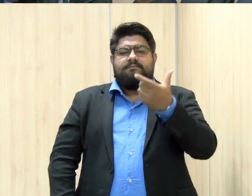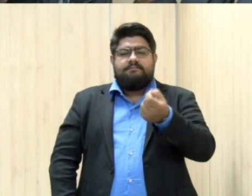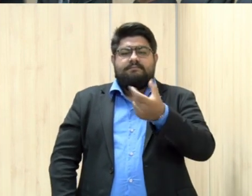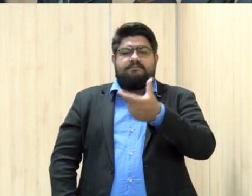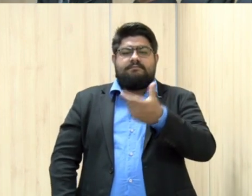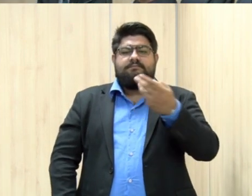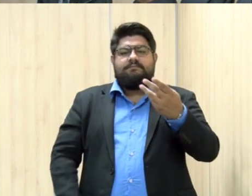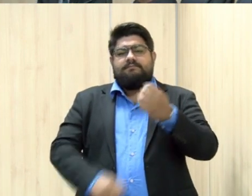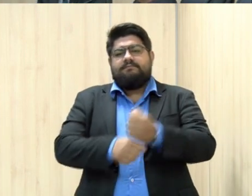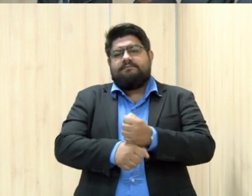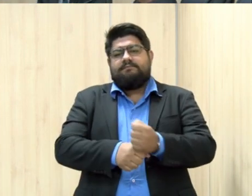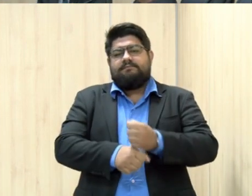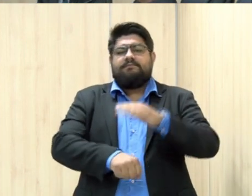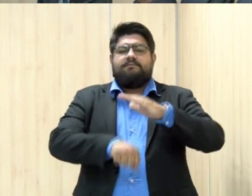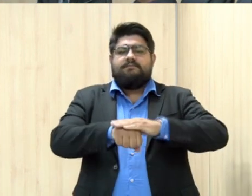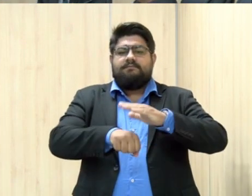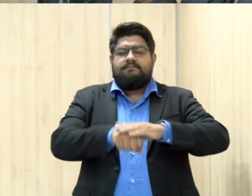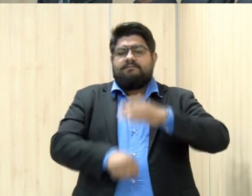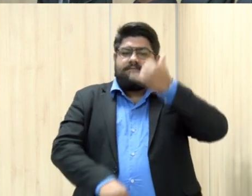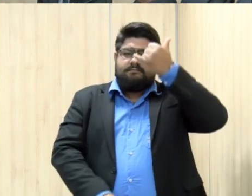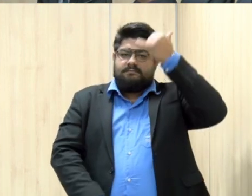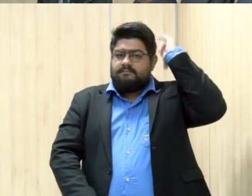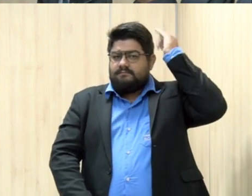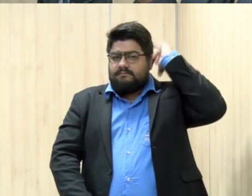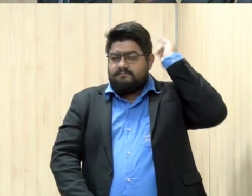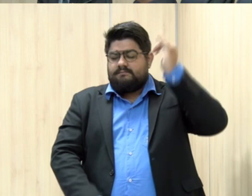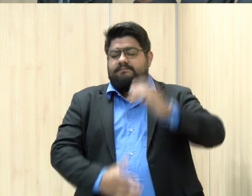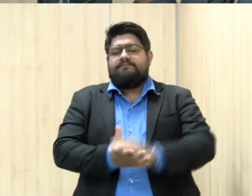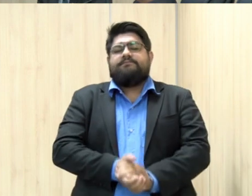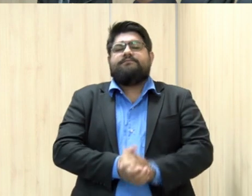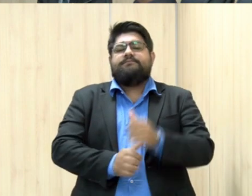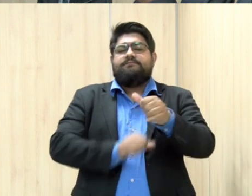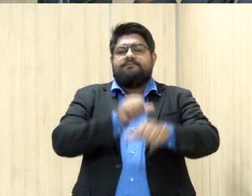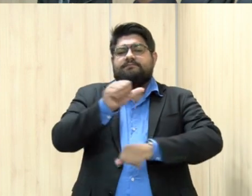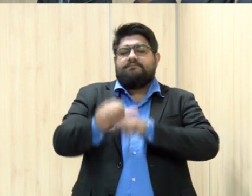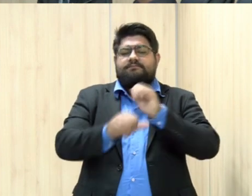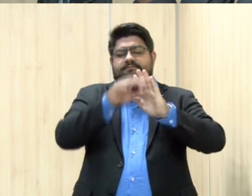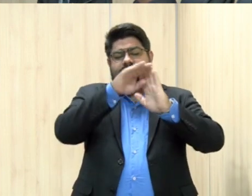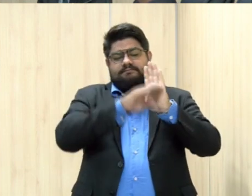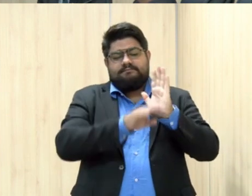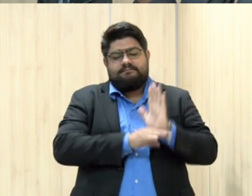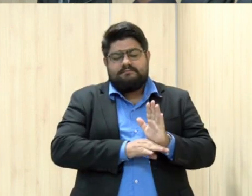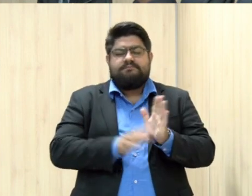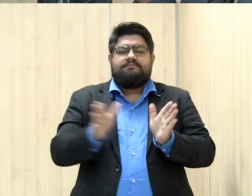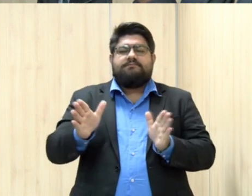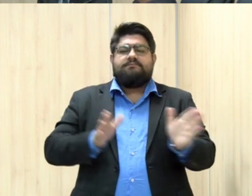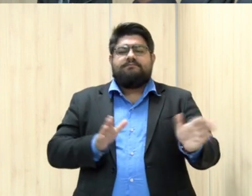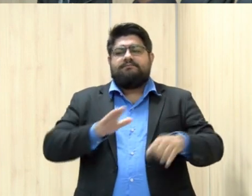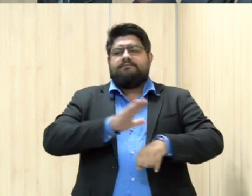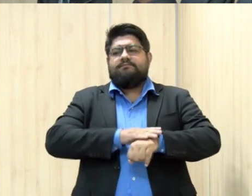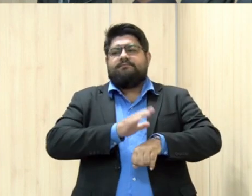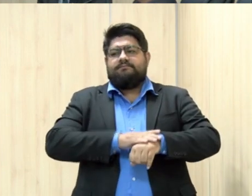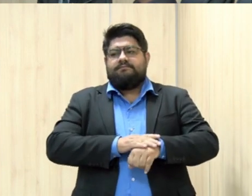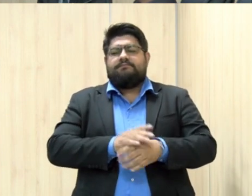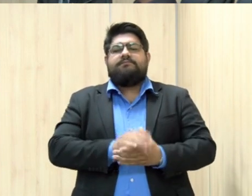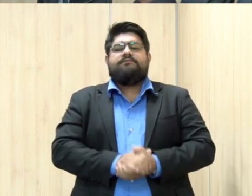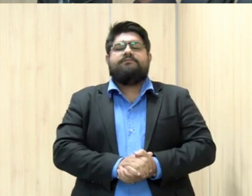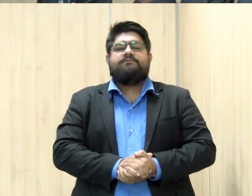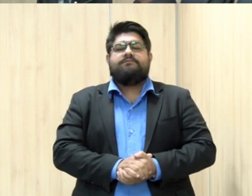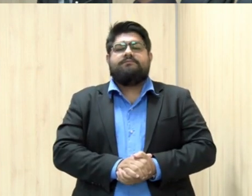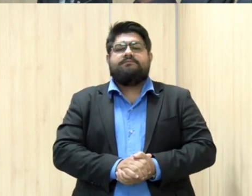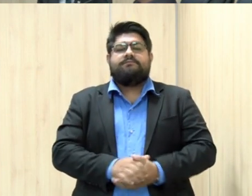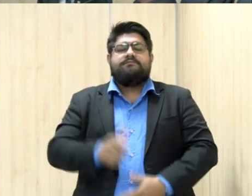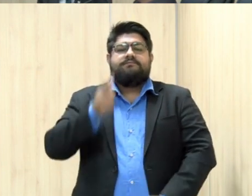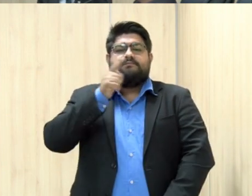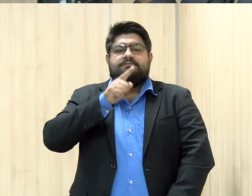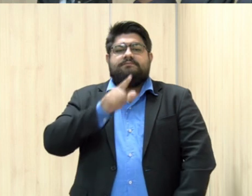2023 de autoria Deputado Jean Oliveira altera os critérios para contagem de tempo como período aquisitivo necessário